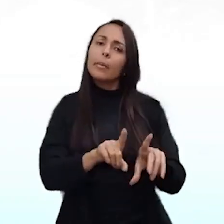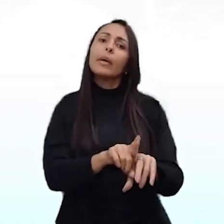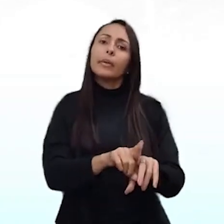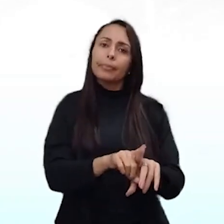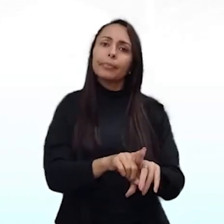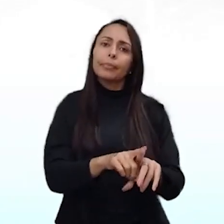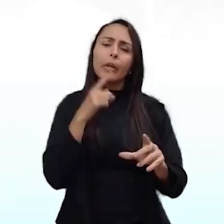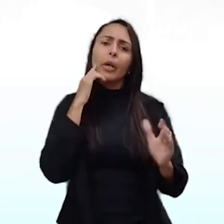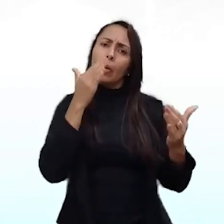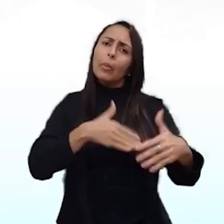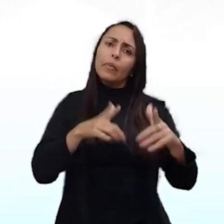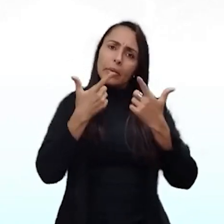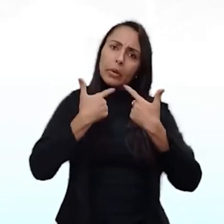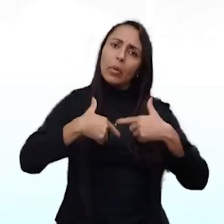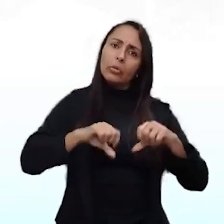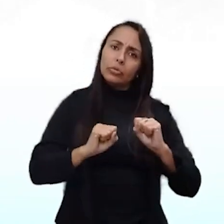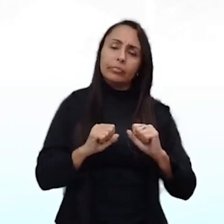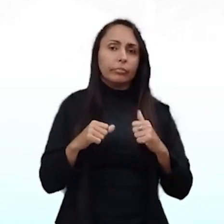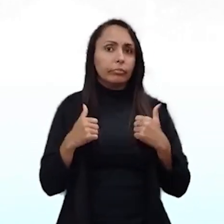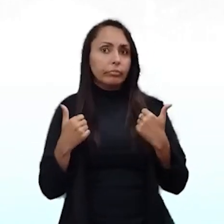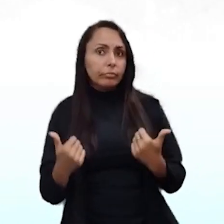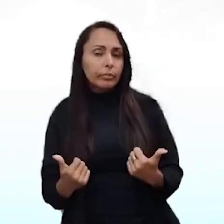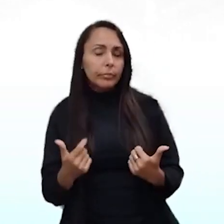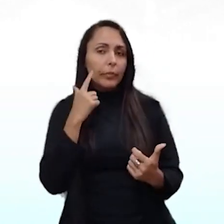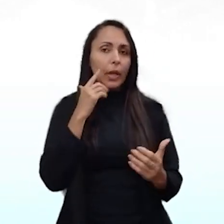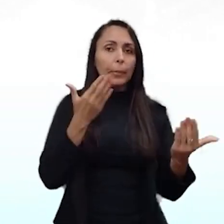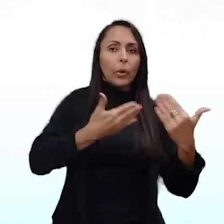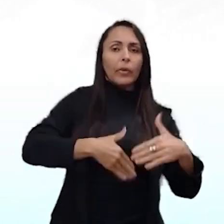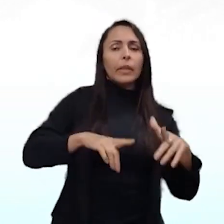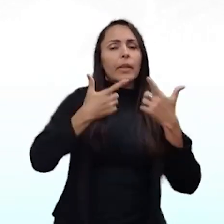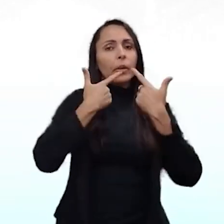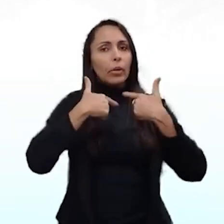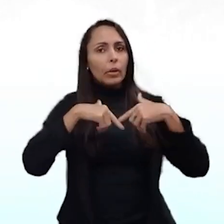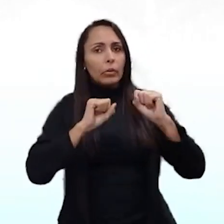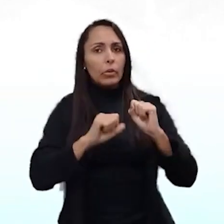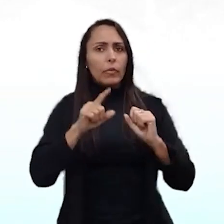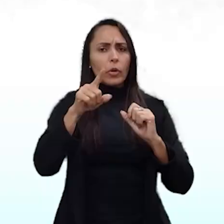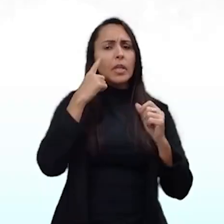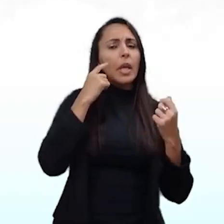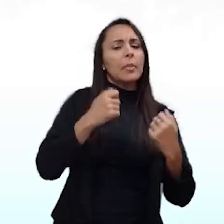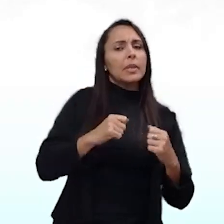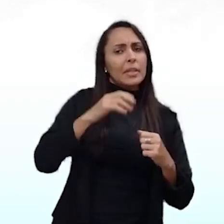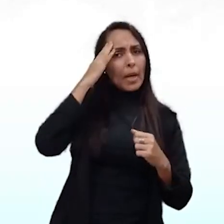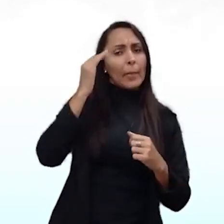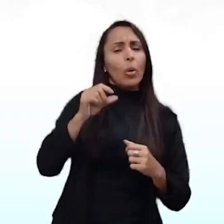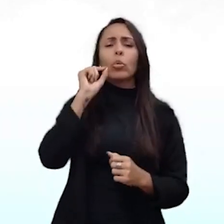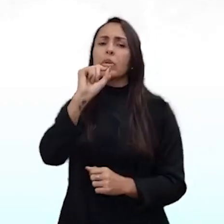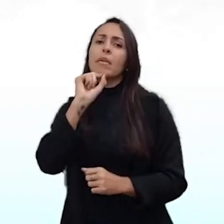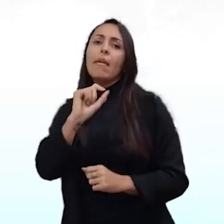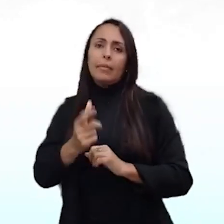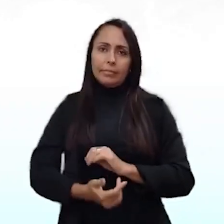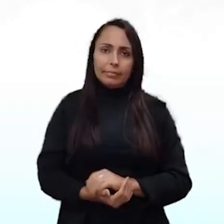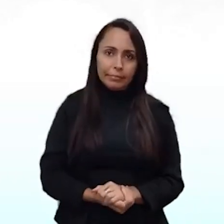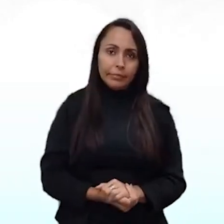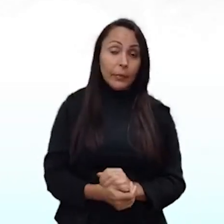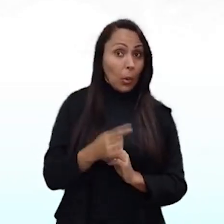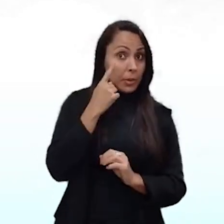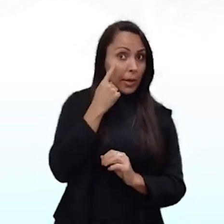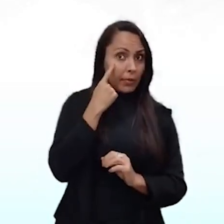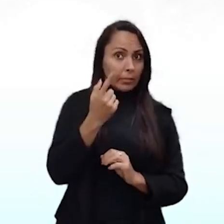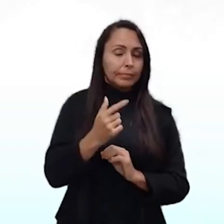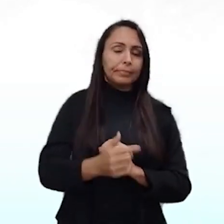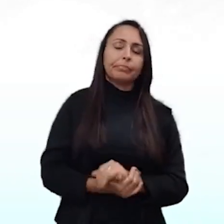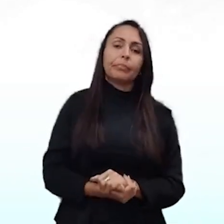que é uma prova de linguagem, tá? A prova de linguagem, e você precisa saber o que é linguagem. Então observa, vê,